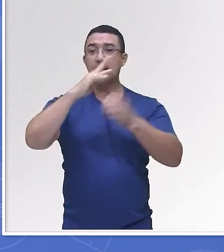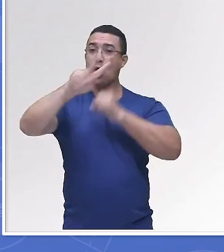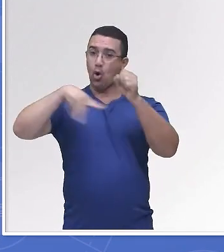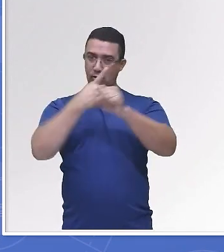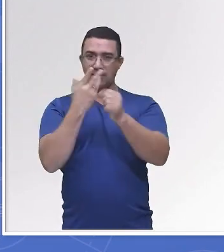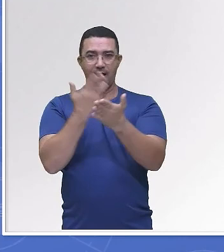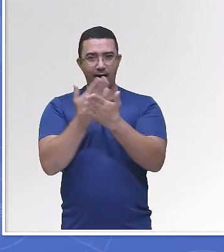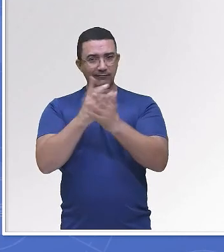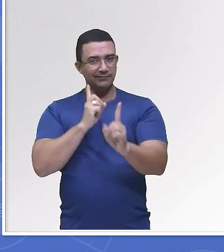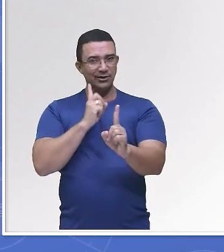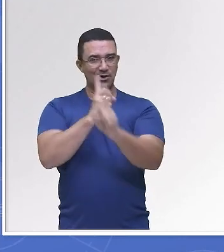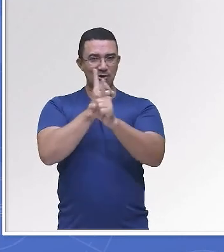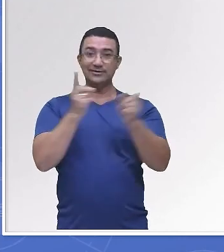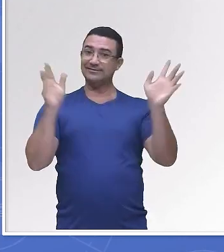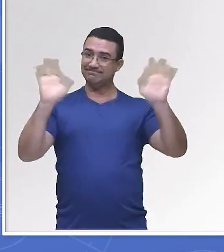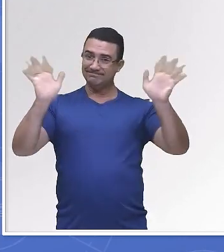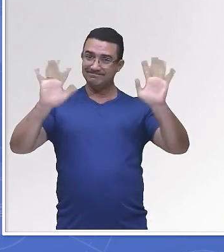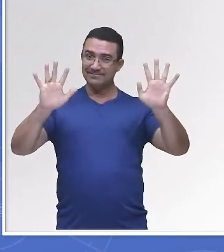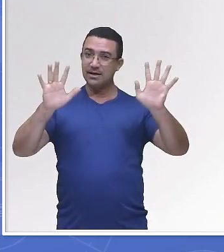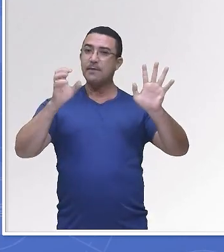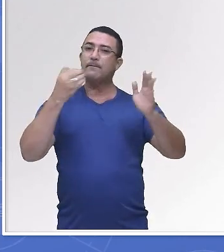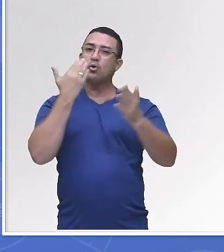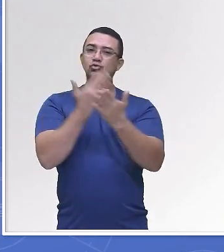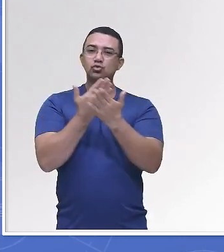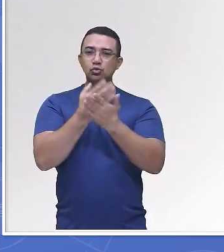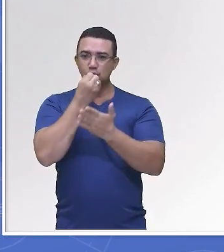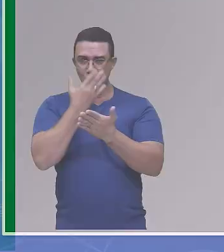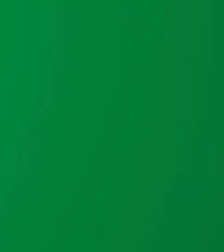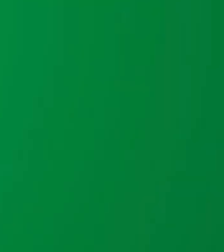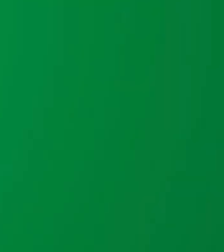próxima oportunidade. Bons estudos e até lá!